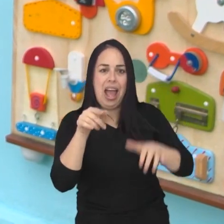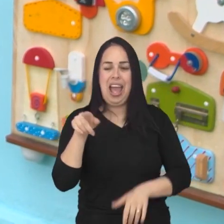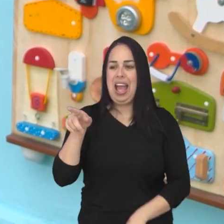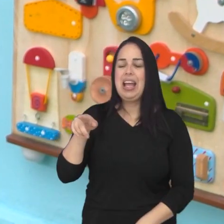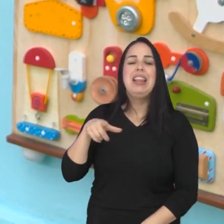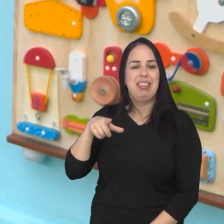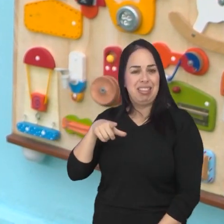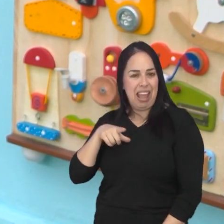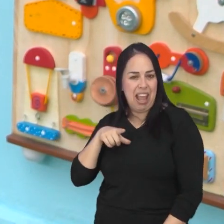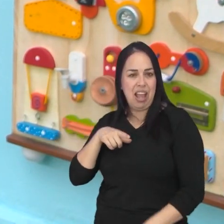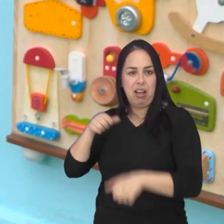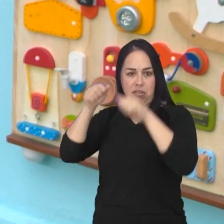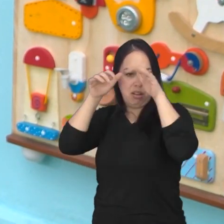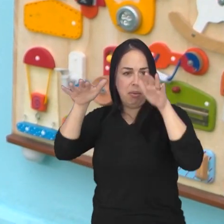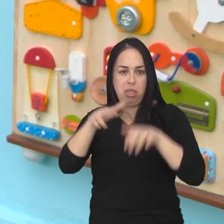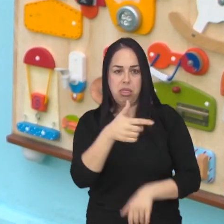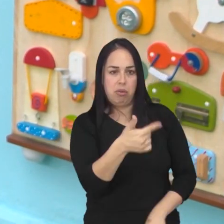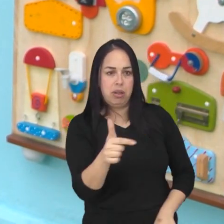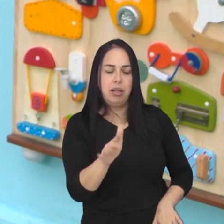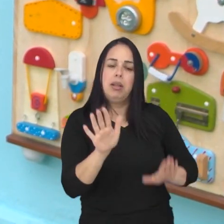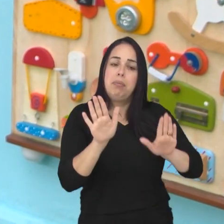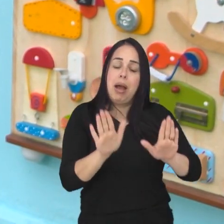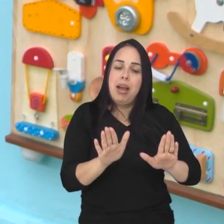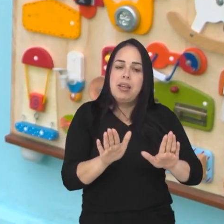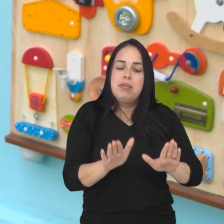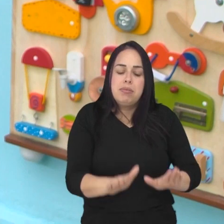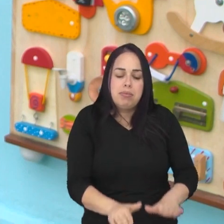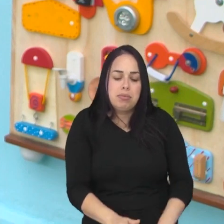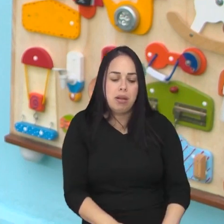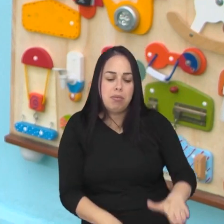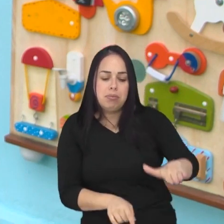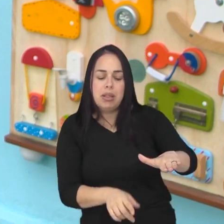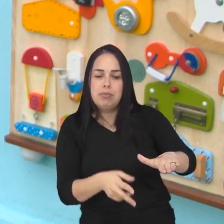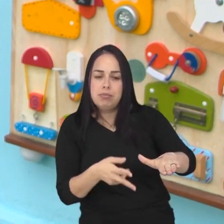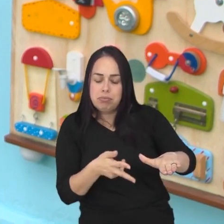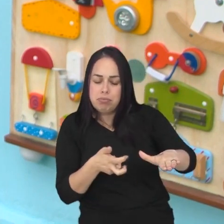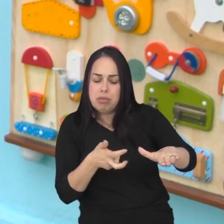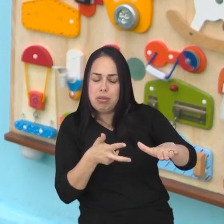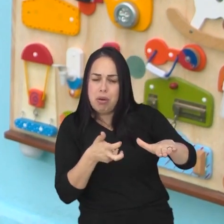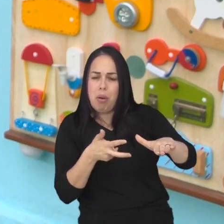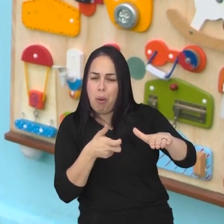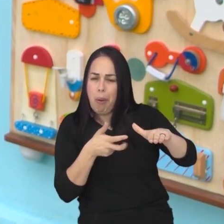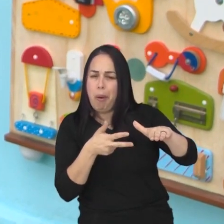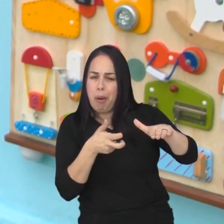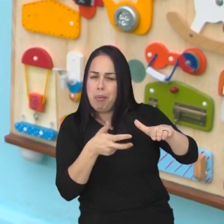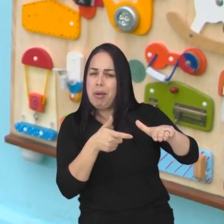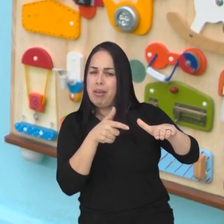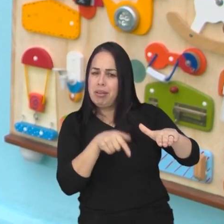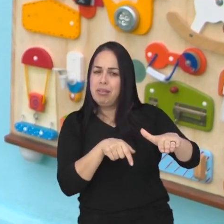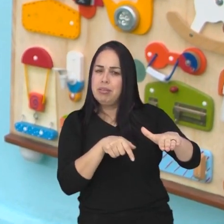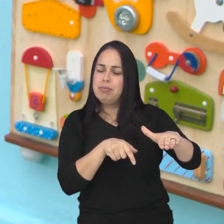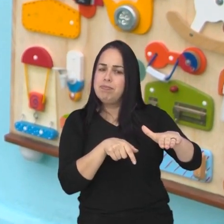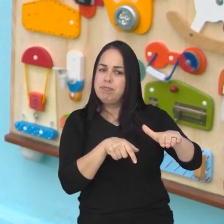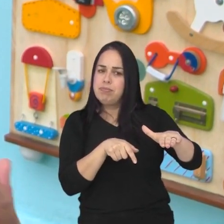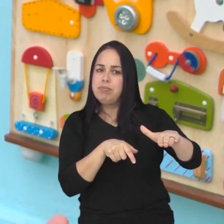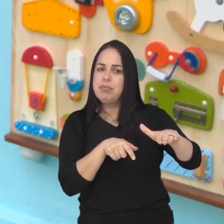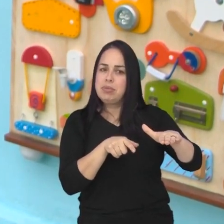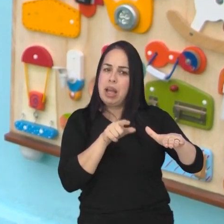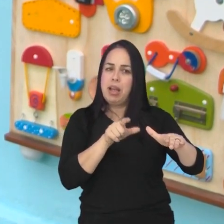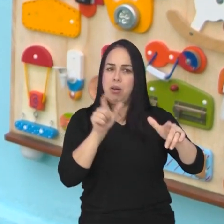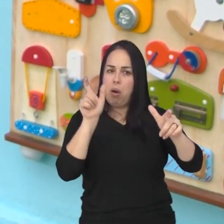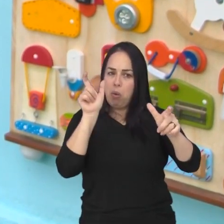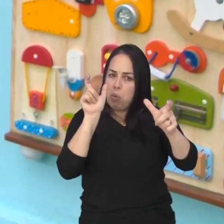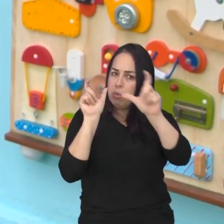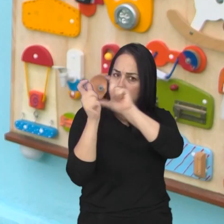isso não é autismo. Mas, com certeza, desde muito precocemente, eu consigo identificar se essa criança tem